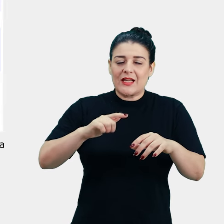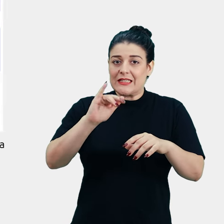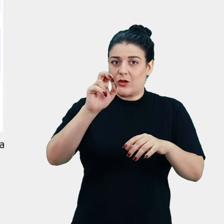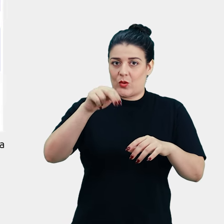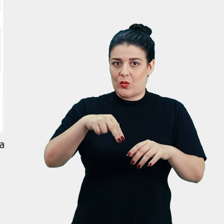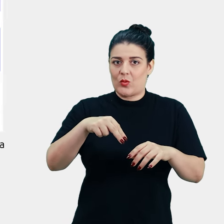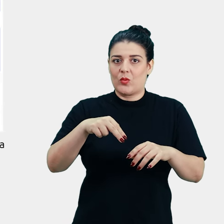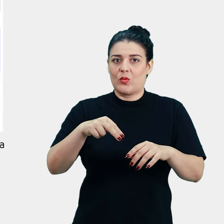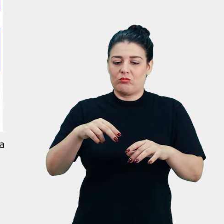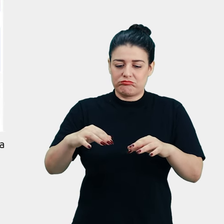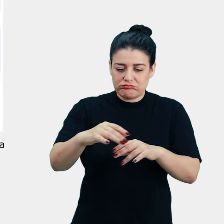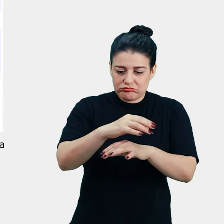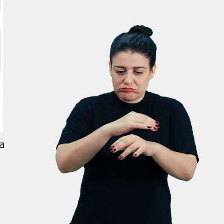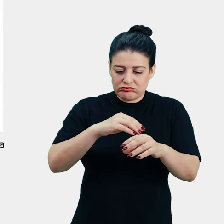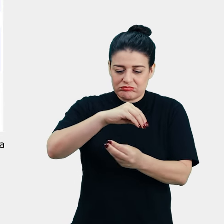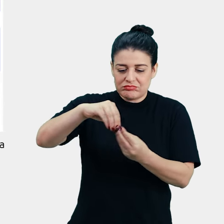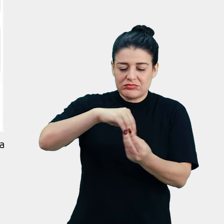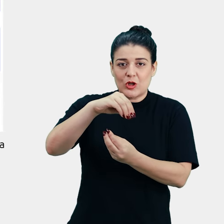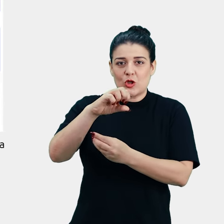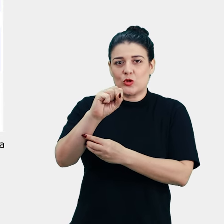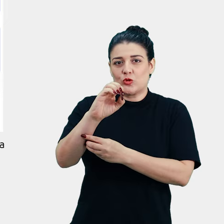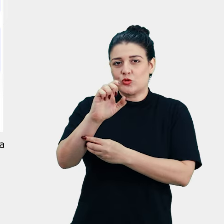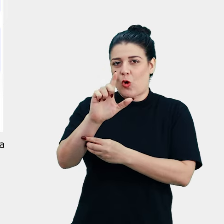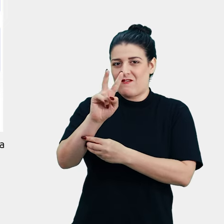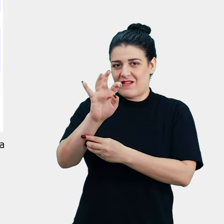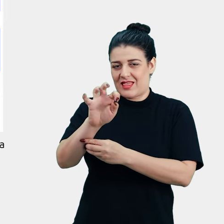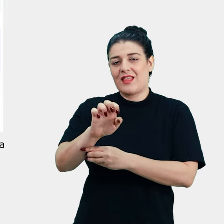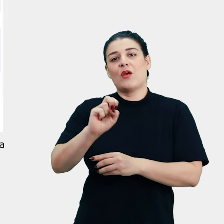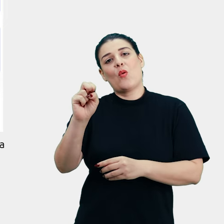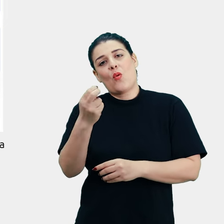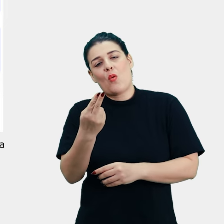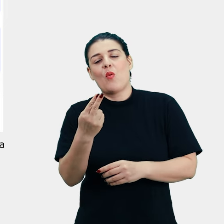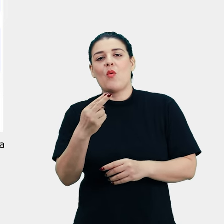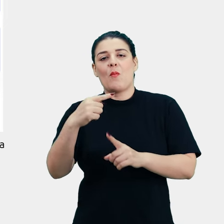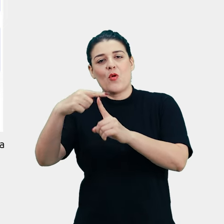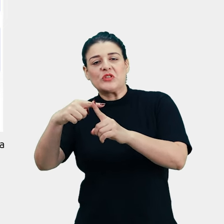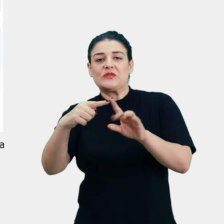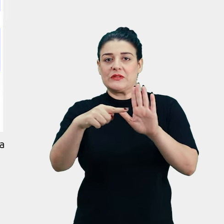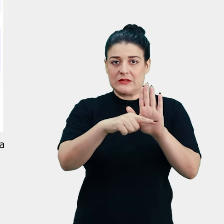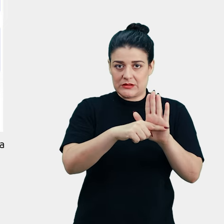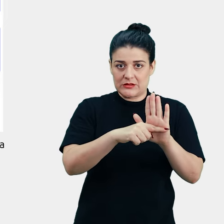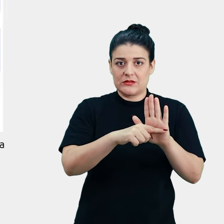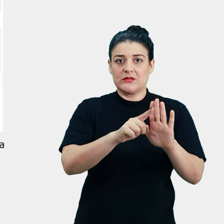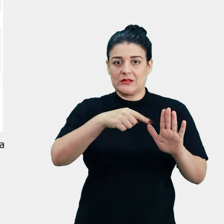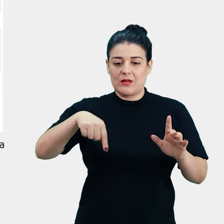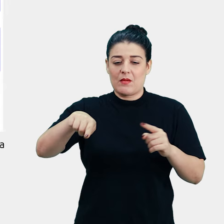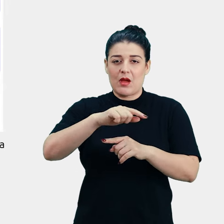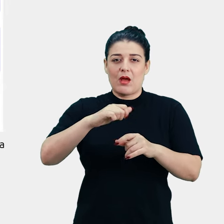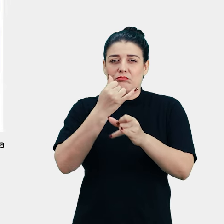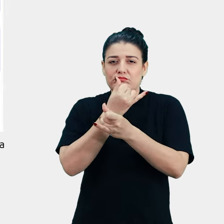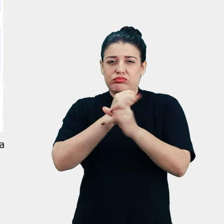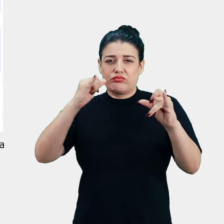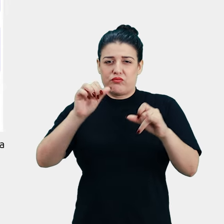ser solvatados, né, com solvente ao redor e carga, tá? E aí vai ser aplicada uma alta